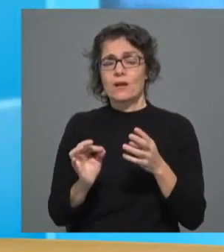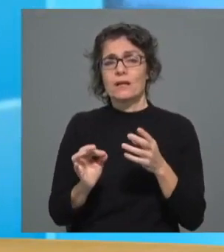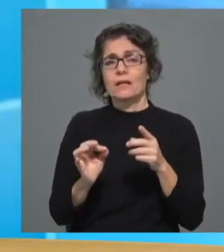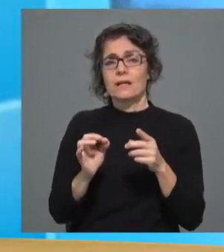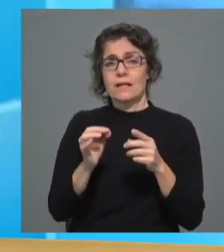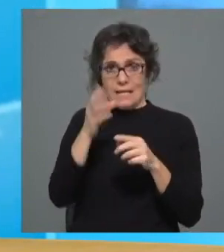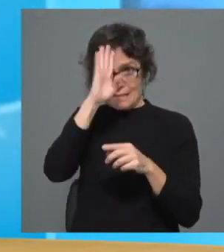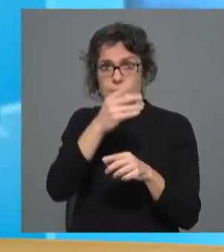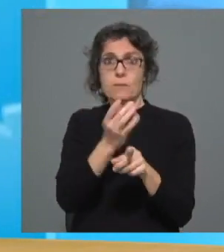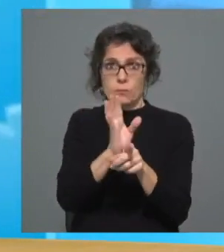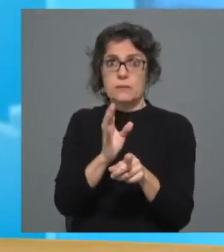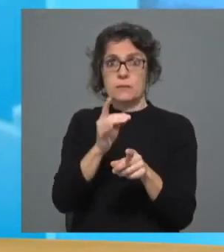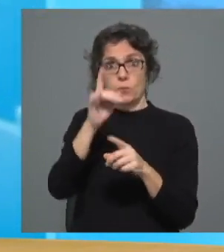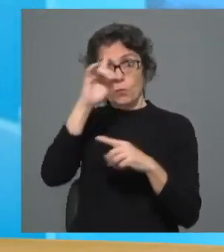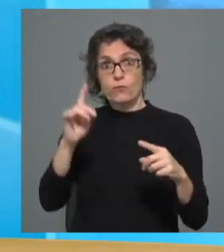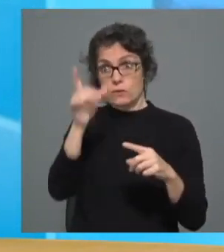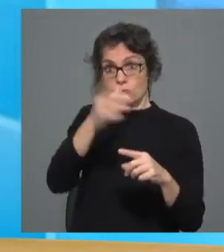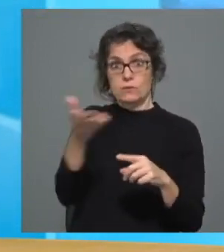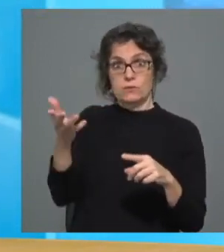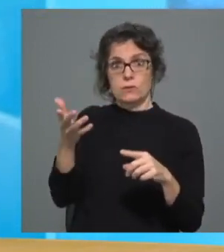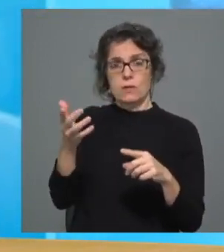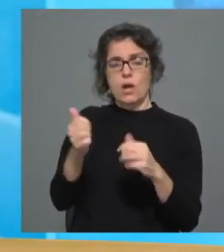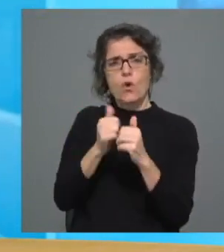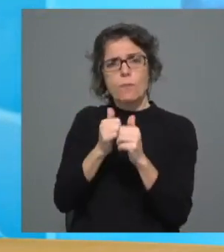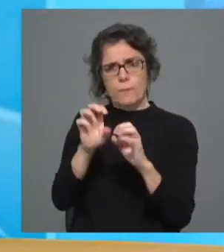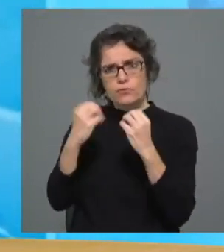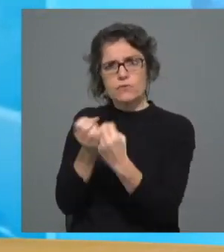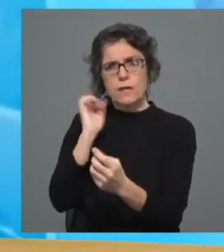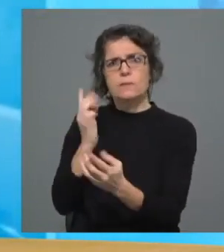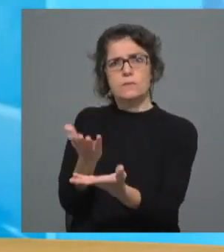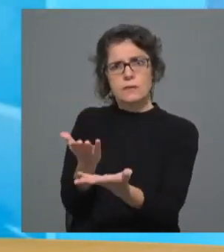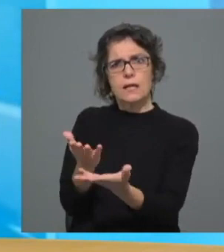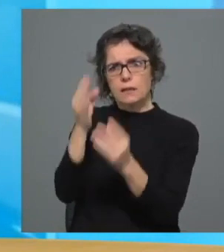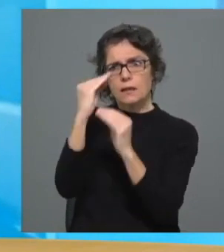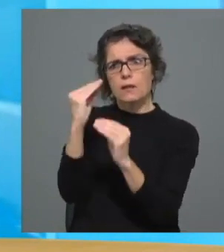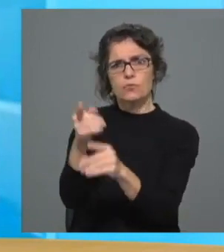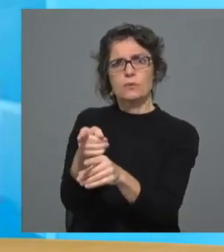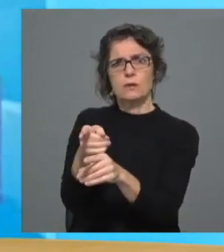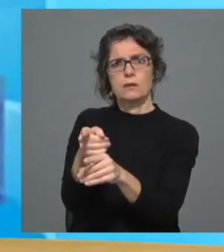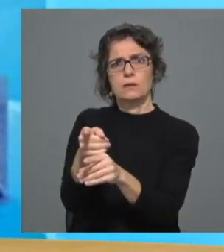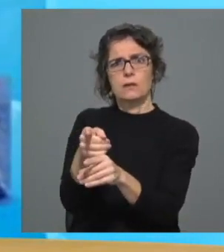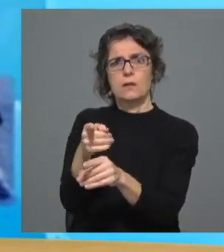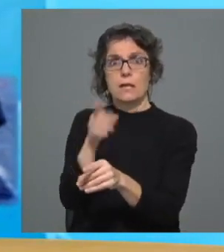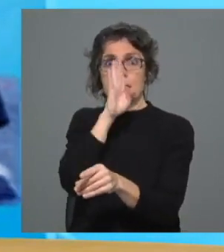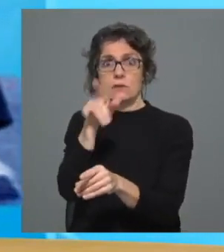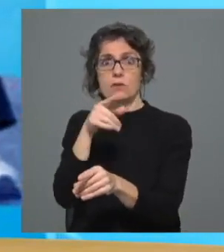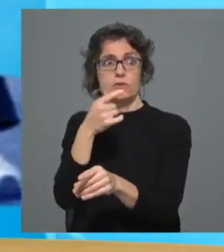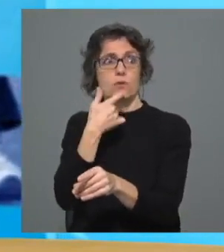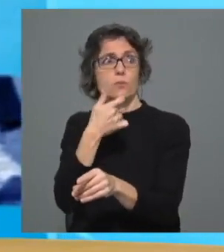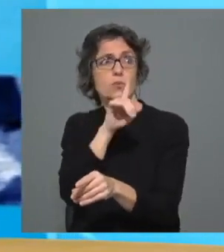social importante, muito importante, que se formos a deixar funcionar apenas as regras do mercado, estamos